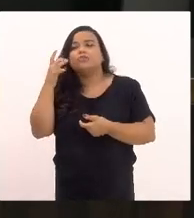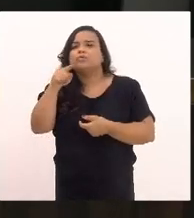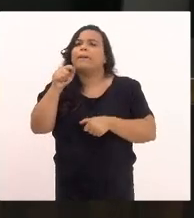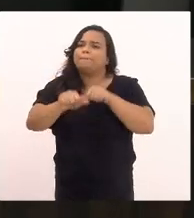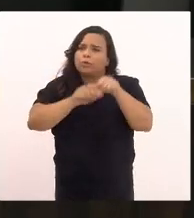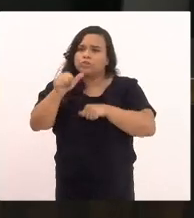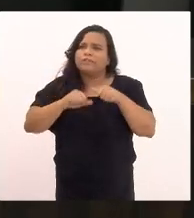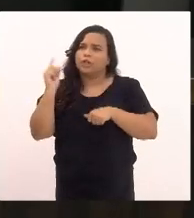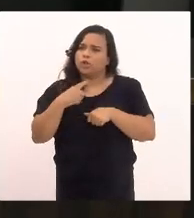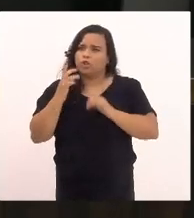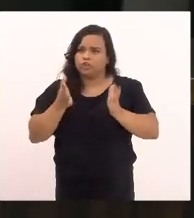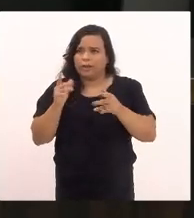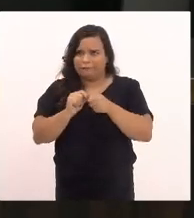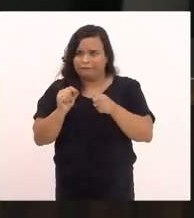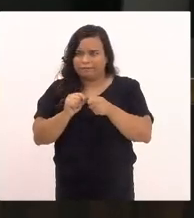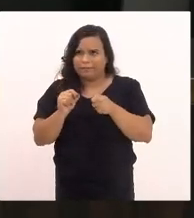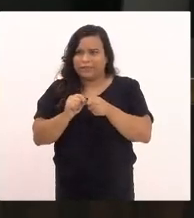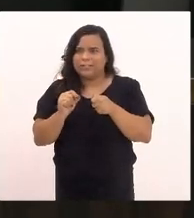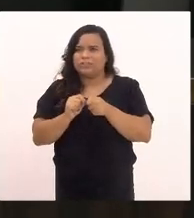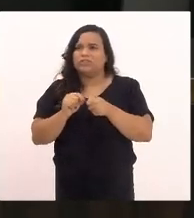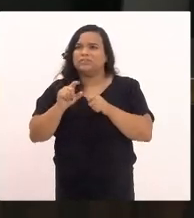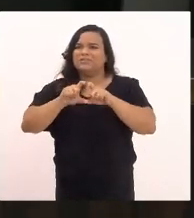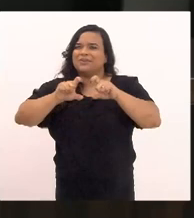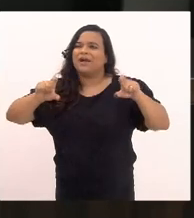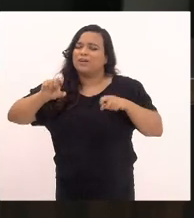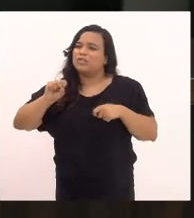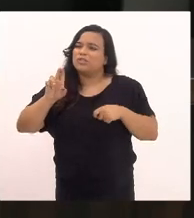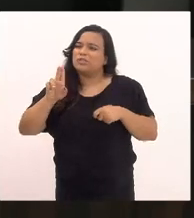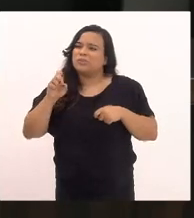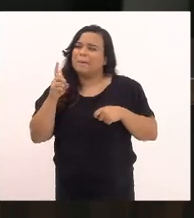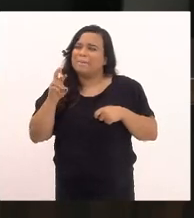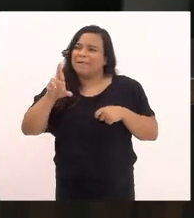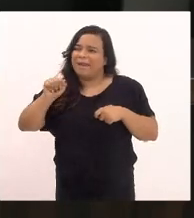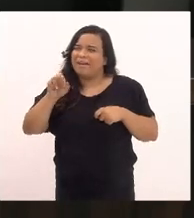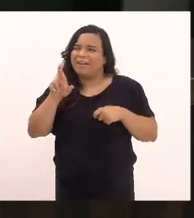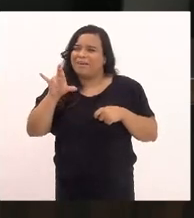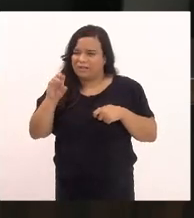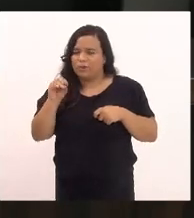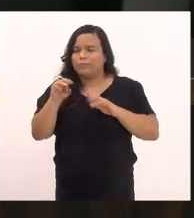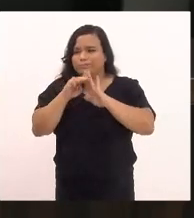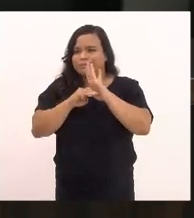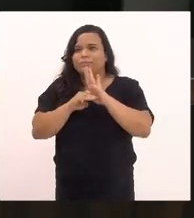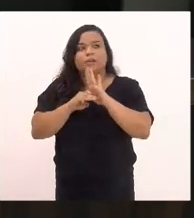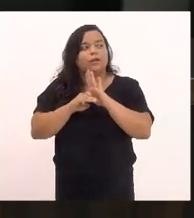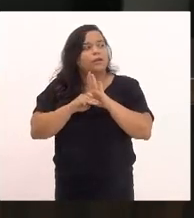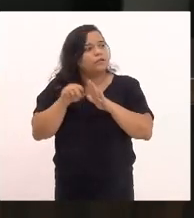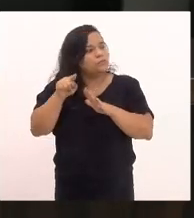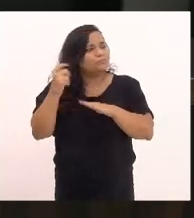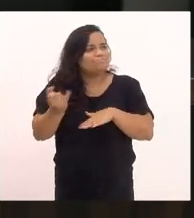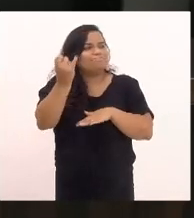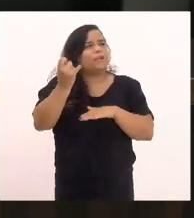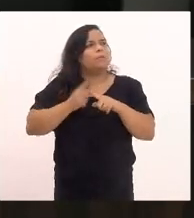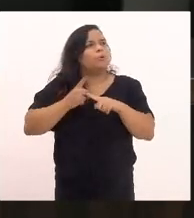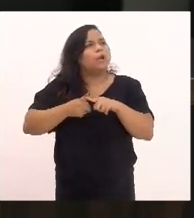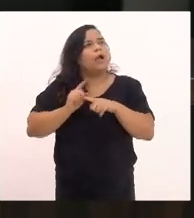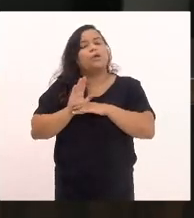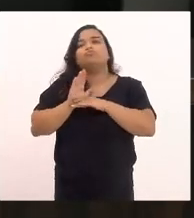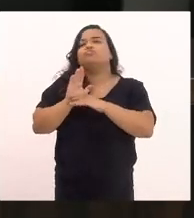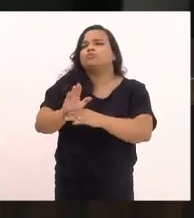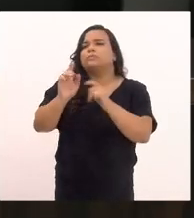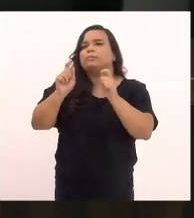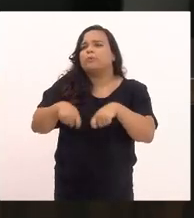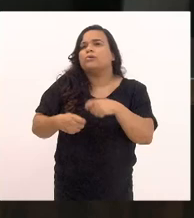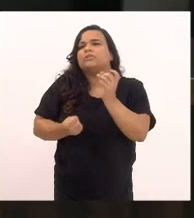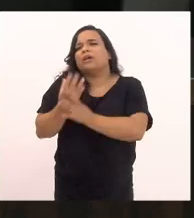aqui que nós fizemos no Supera Rio, muito significativa, porque abre a possibilidade de ter uma